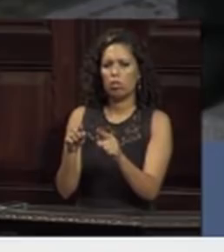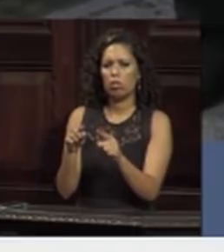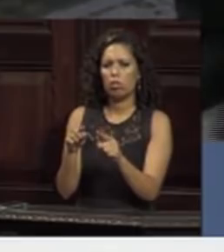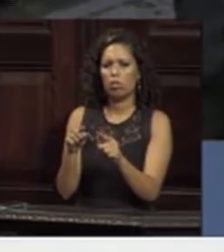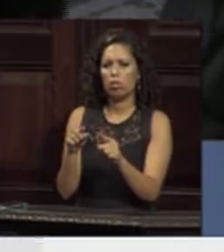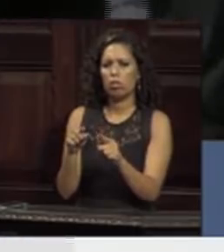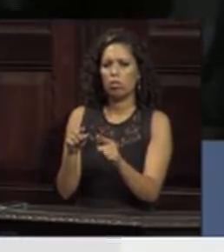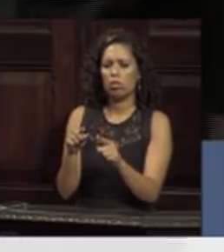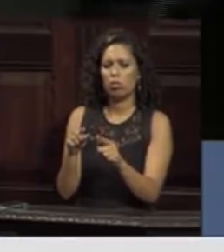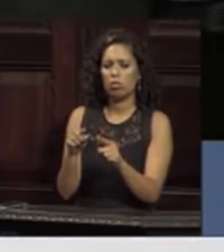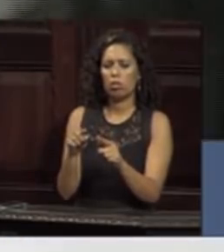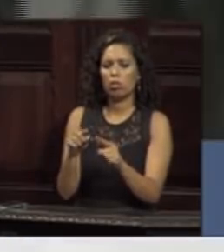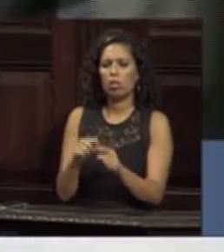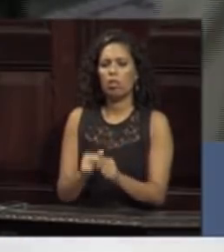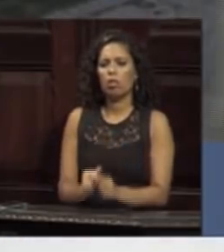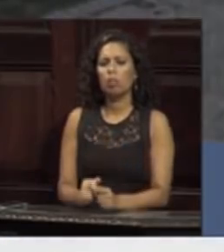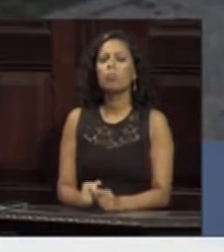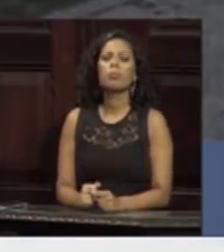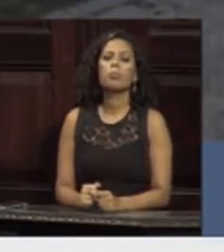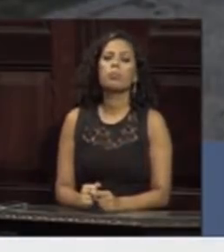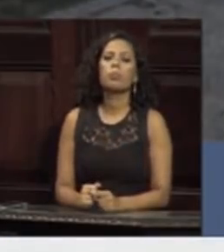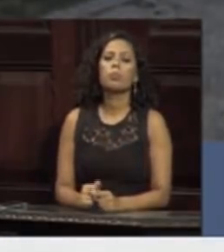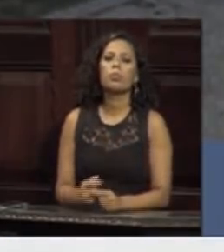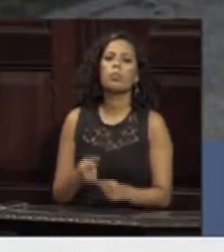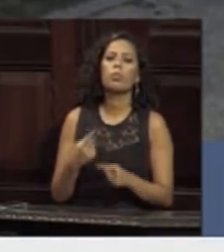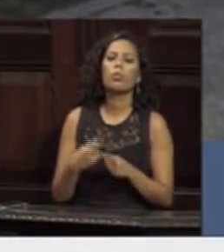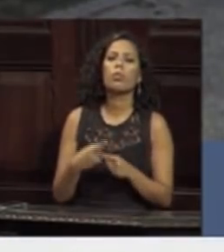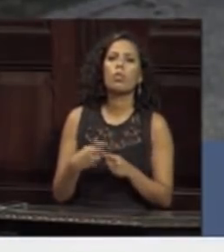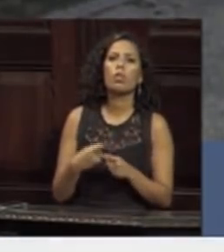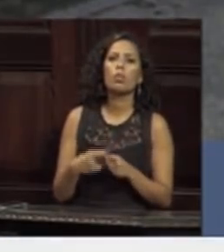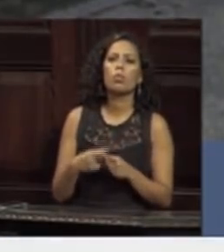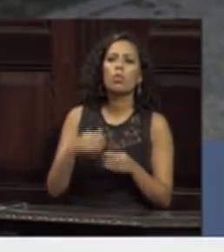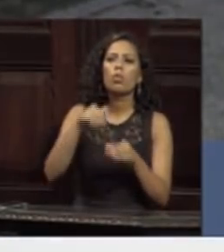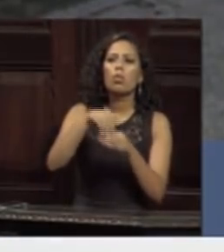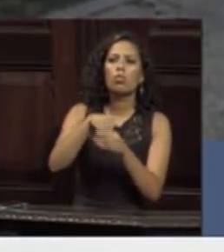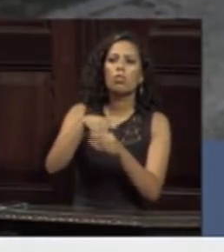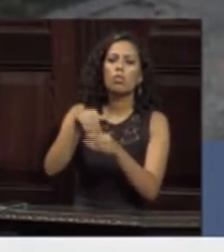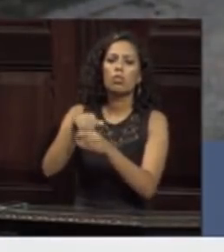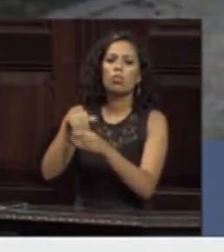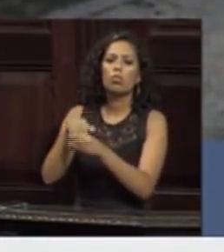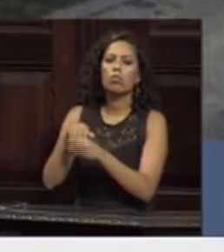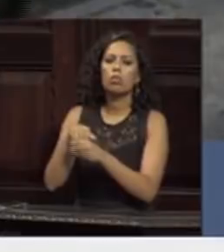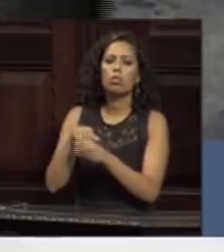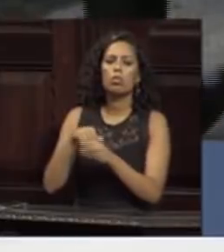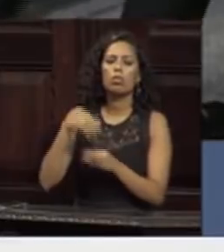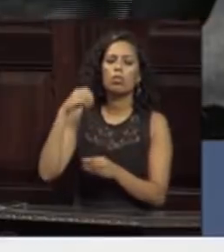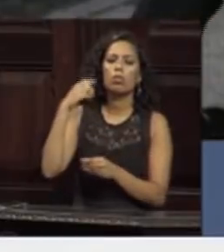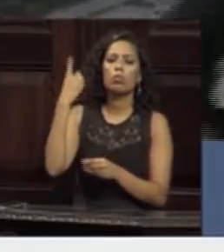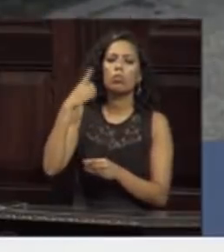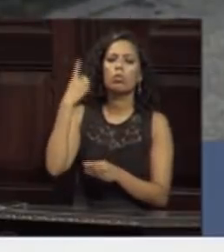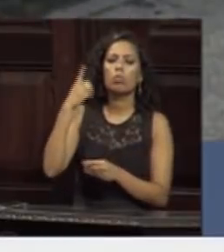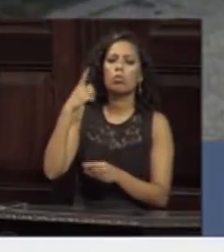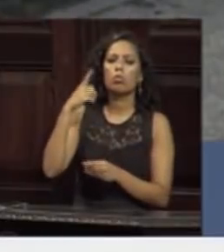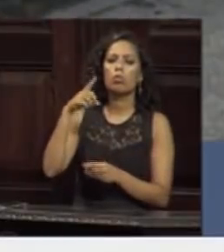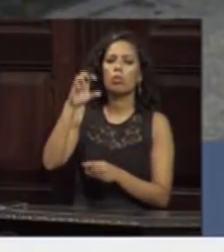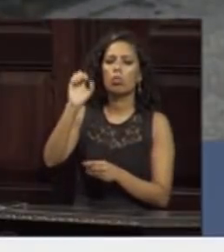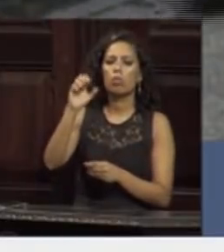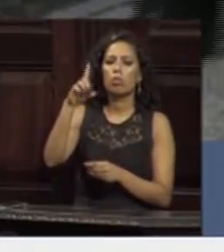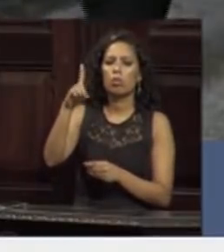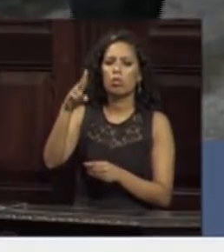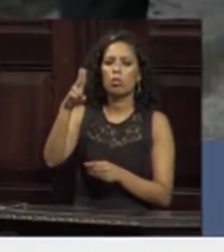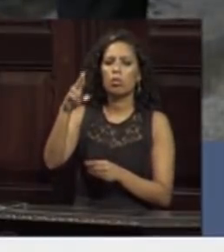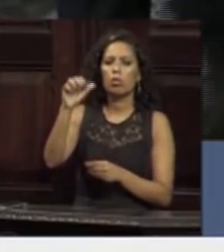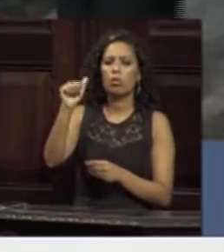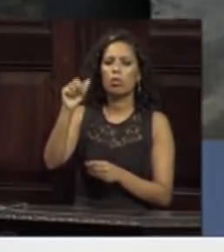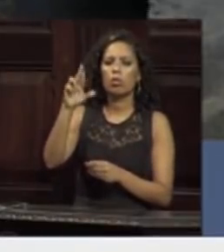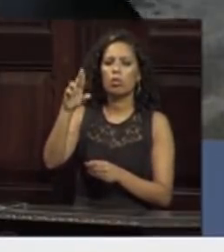através da bancada do MDB, essa emenda, em que pese a boa intenção do deputado Eliomar Coelho, é uma emenda que